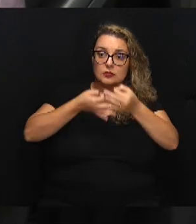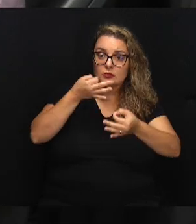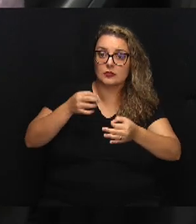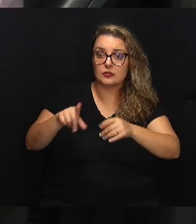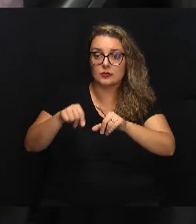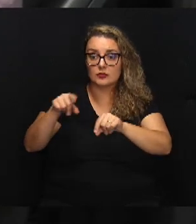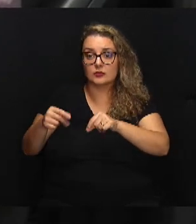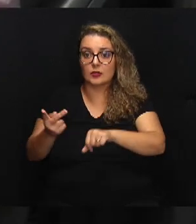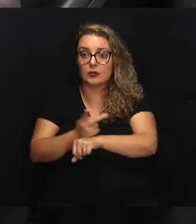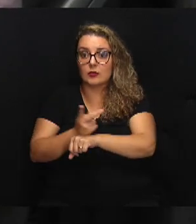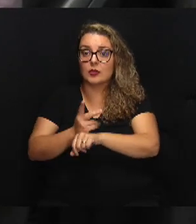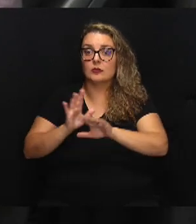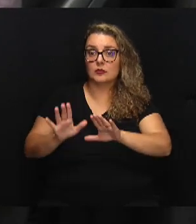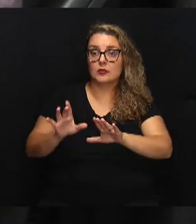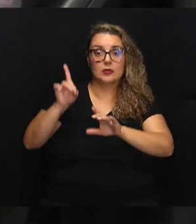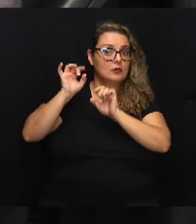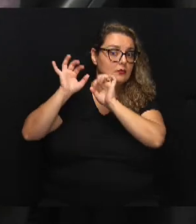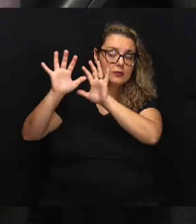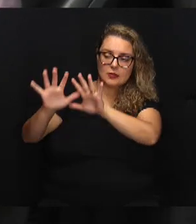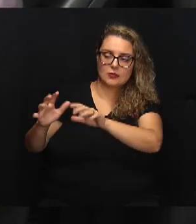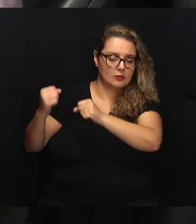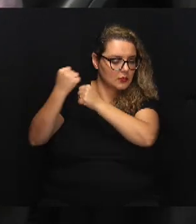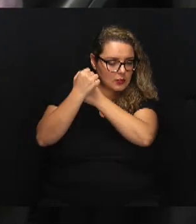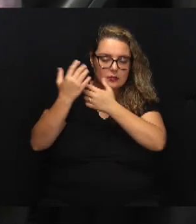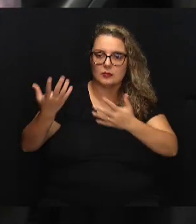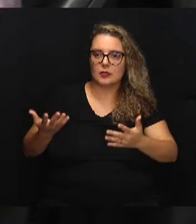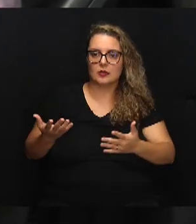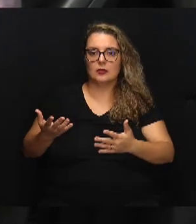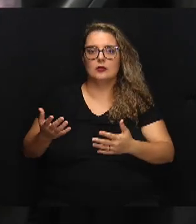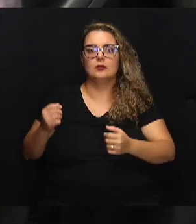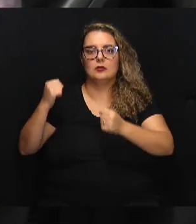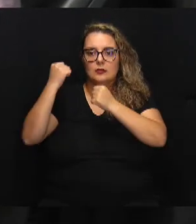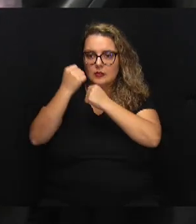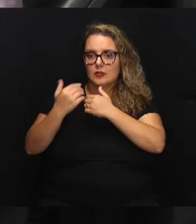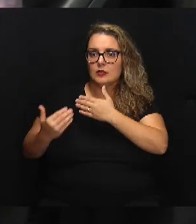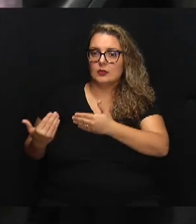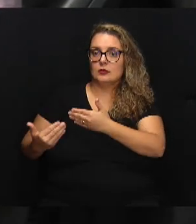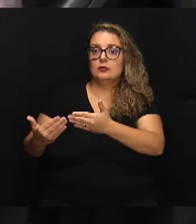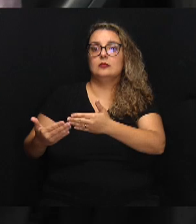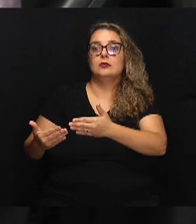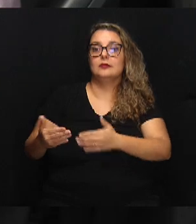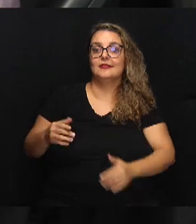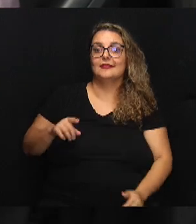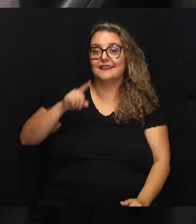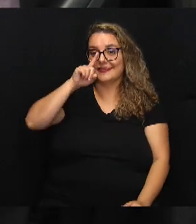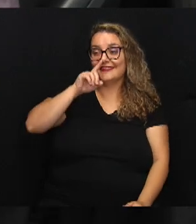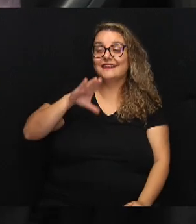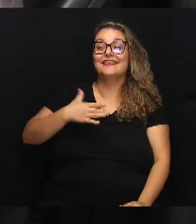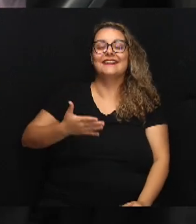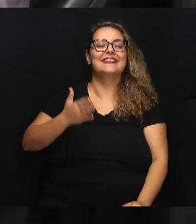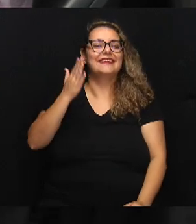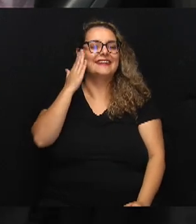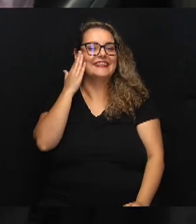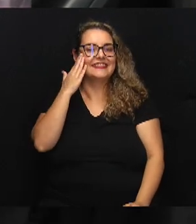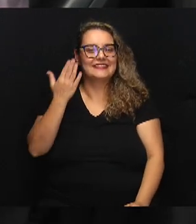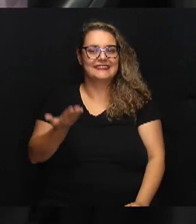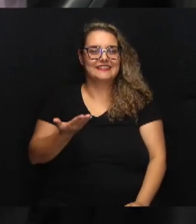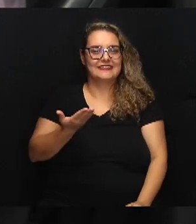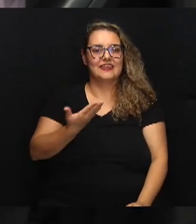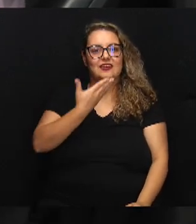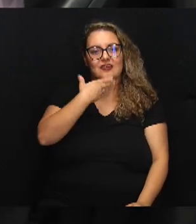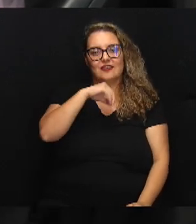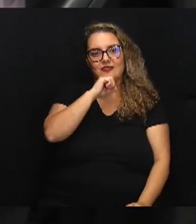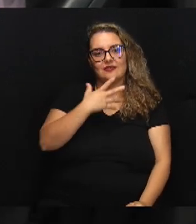busca, e que Deus te proteja, né, que você possa estar protegido nessas aventuras. Entendi. Agora, o seu pai já deu